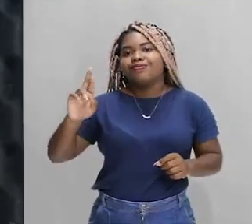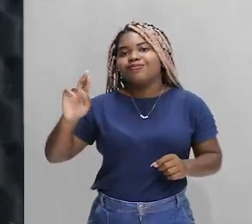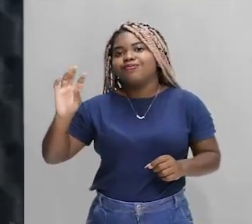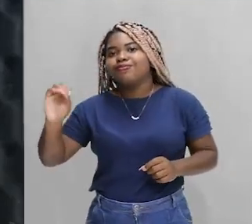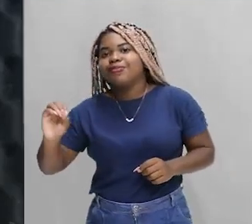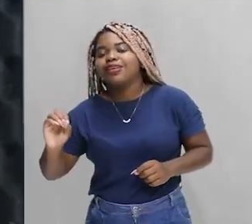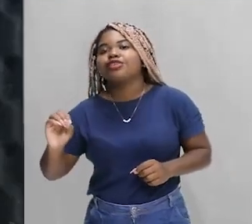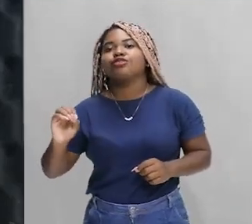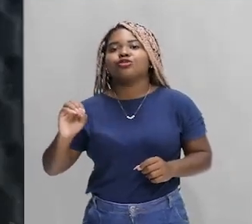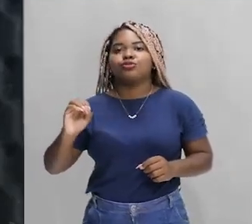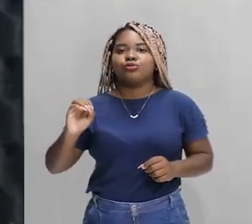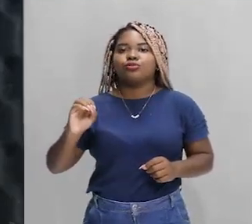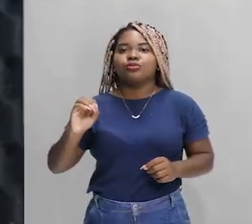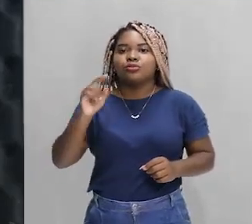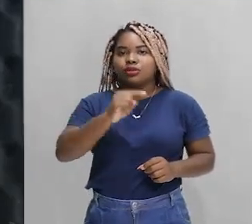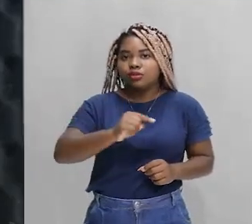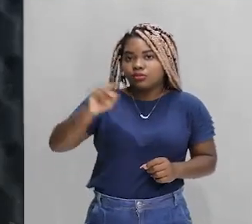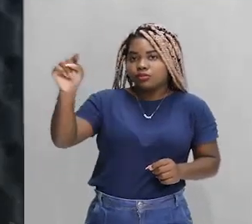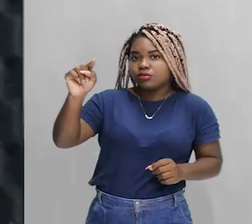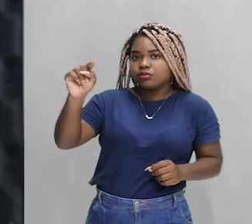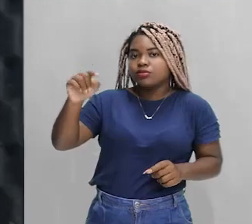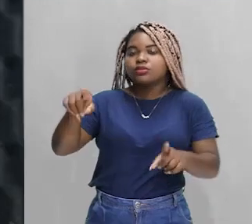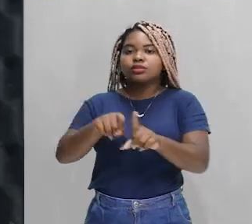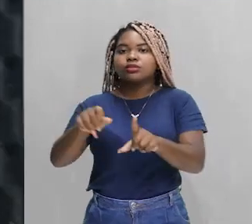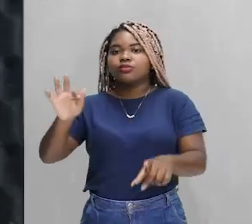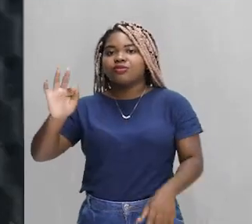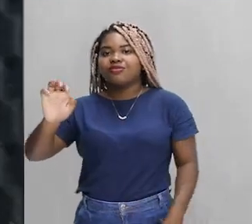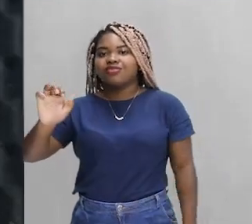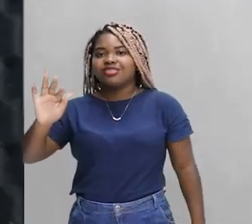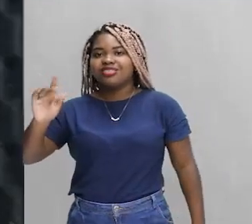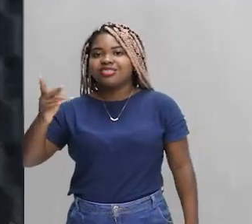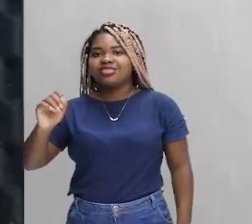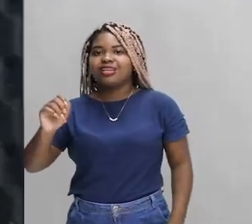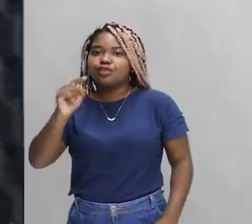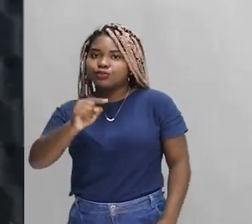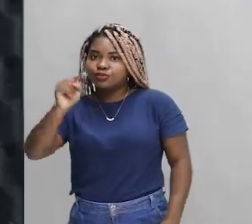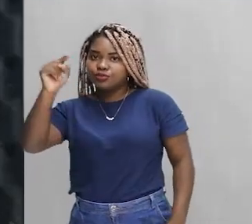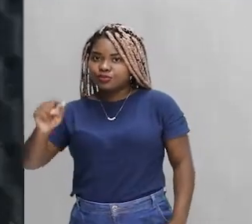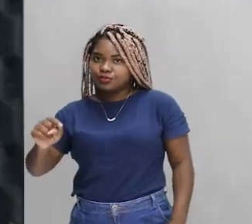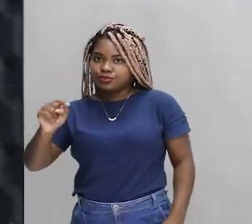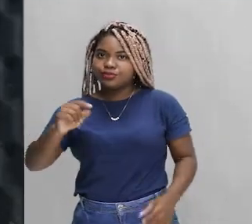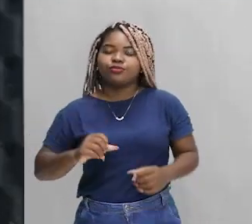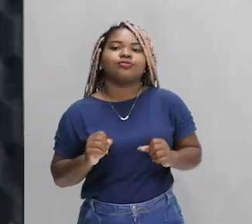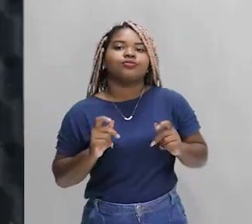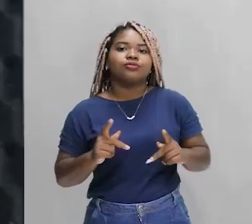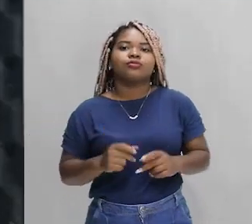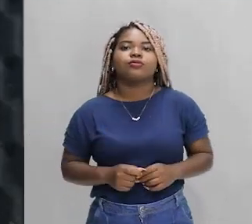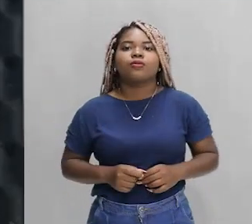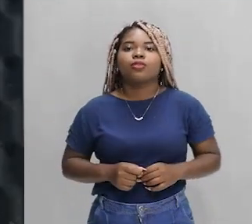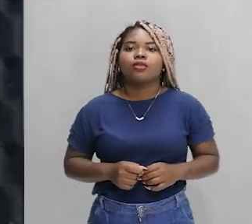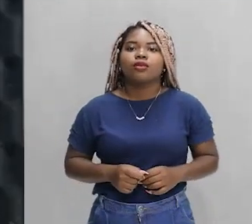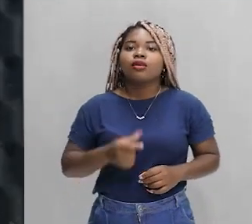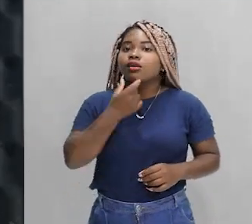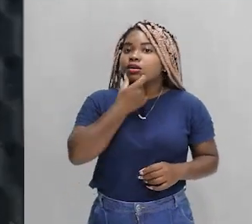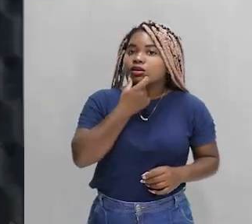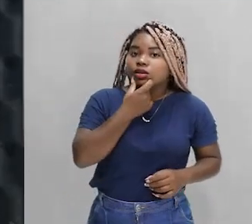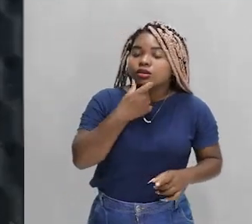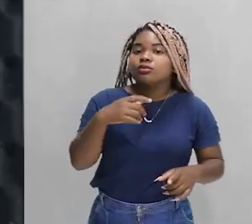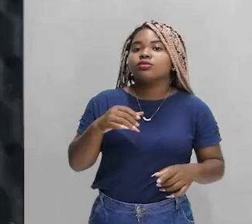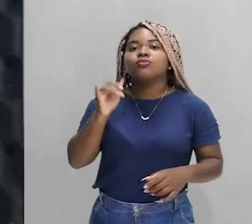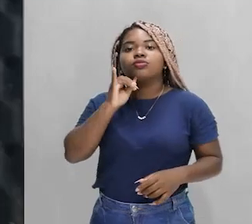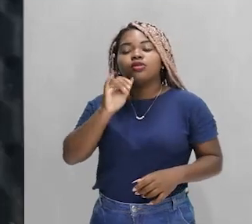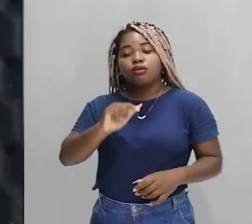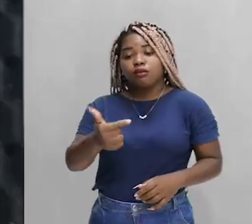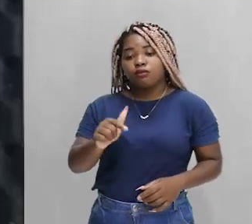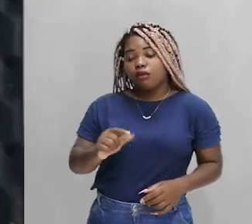acento circunflexo, né? Nem todos os idiomas, como vocês viram, possuem acento, como é o caso da língua inglesa. Na língua inglesa, a gente não tem